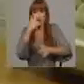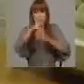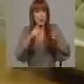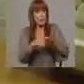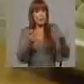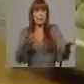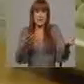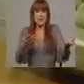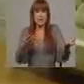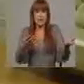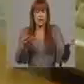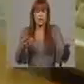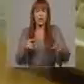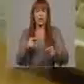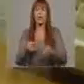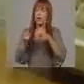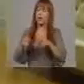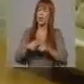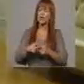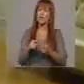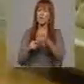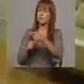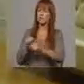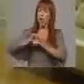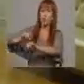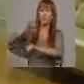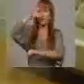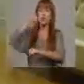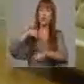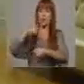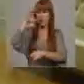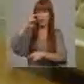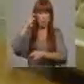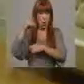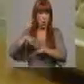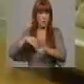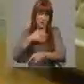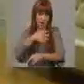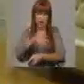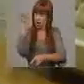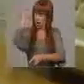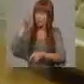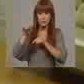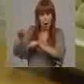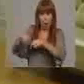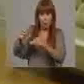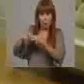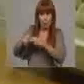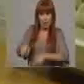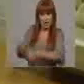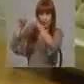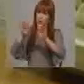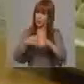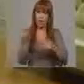pessoas precisam. E, portanto, o ónus da obtenção do governo, ao contrário daquilo que o próprio governo procura fazer crer, está nele próprio e não